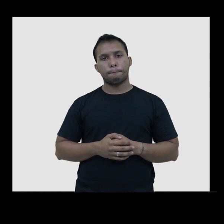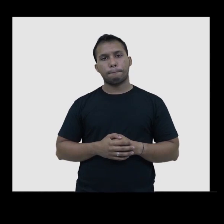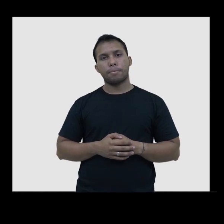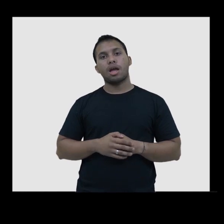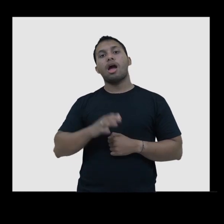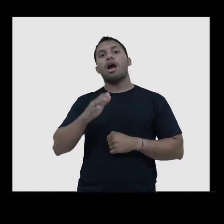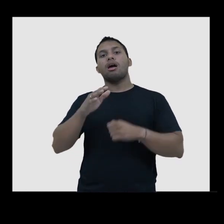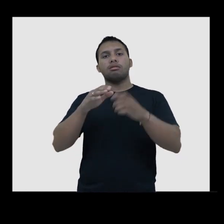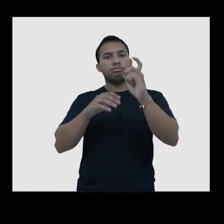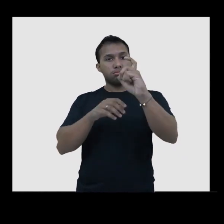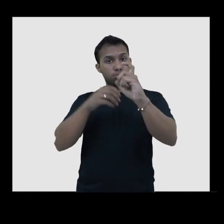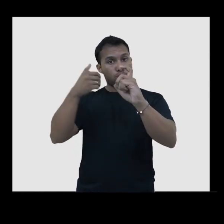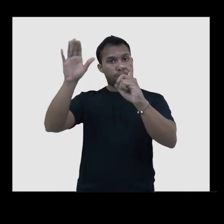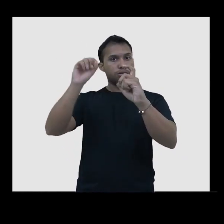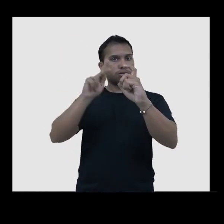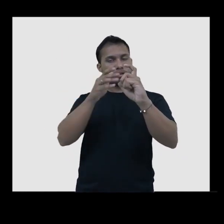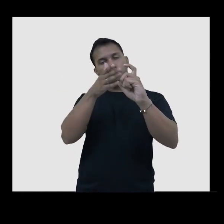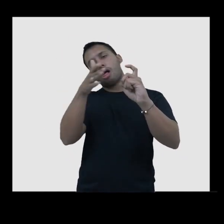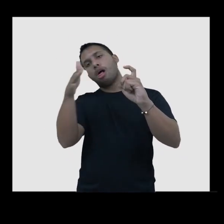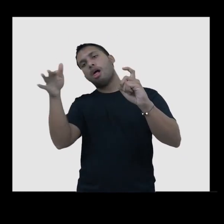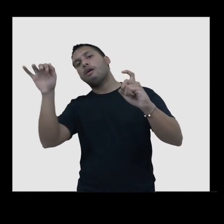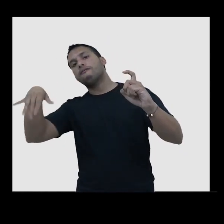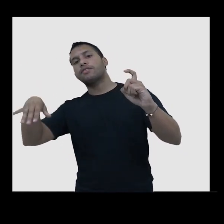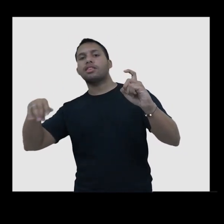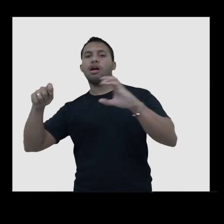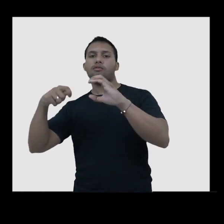Vou lá para o fim do vídeo.